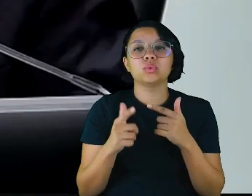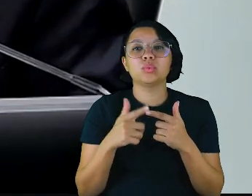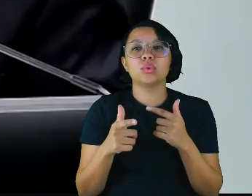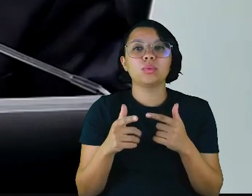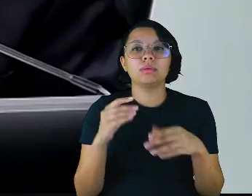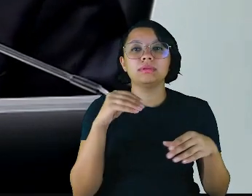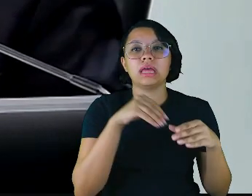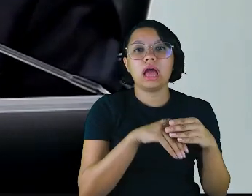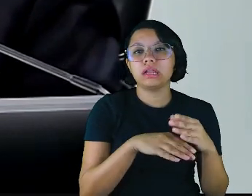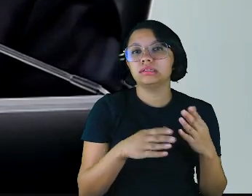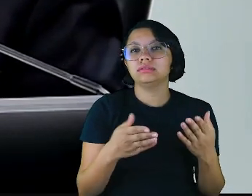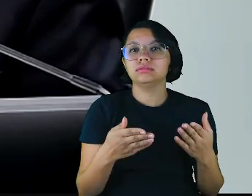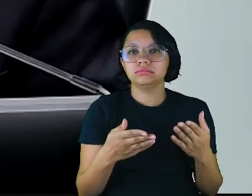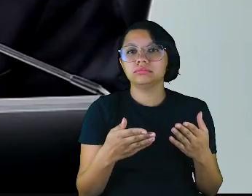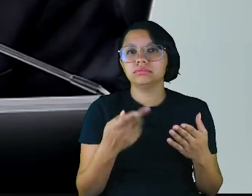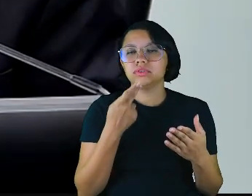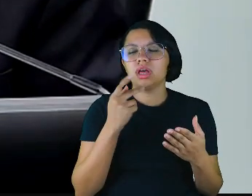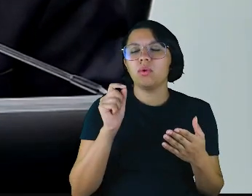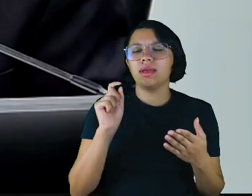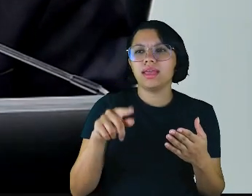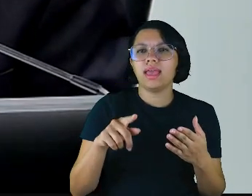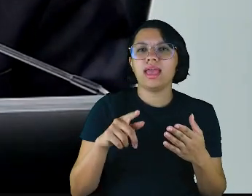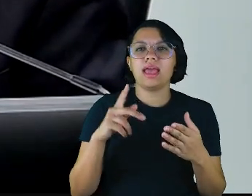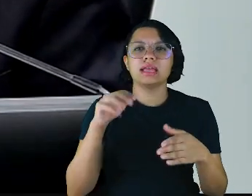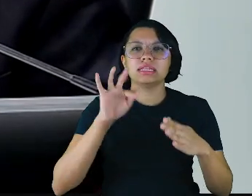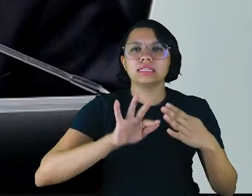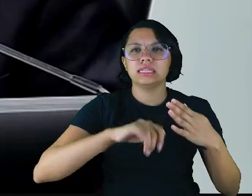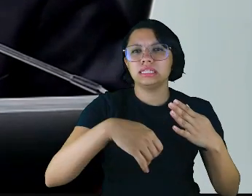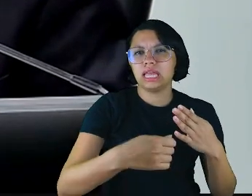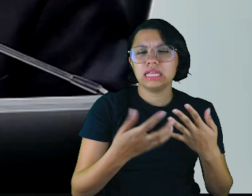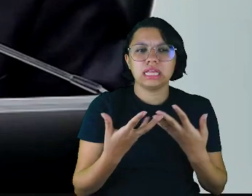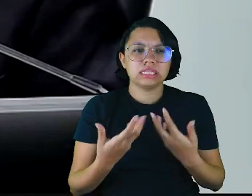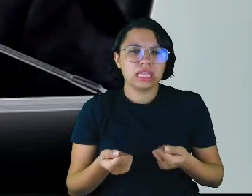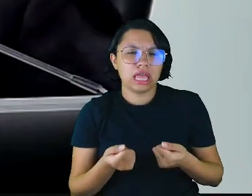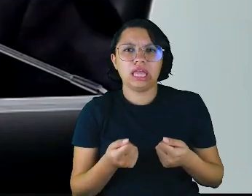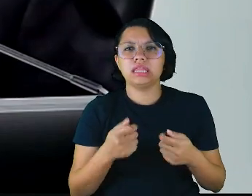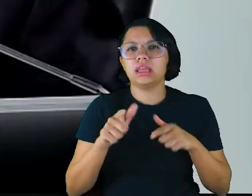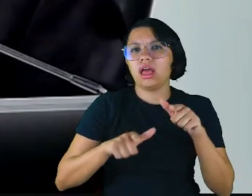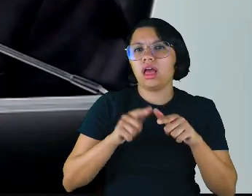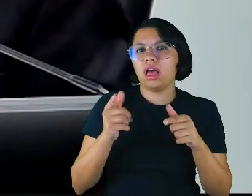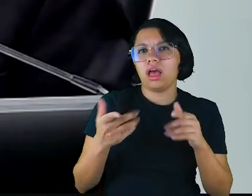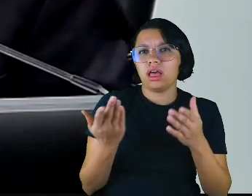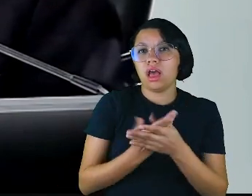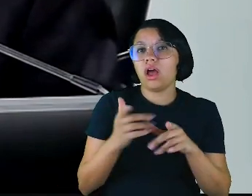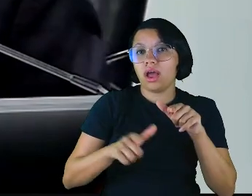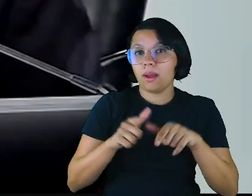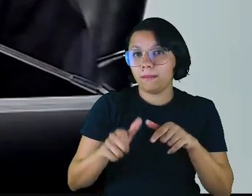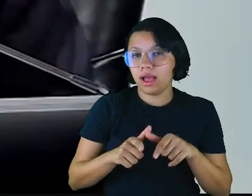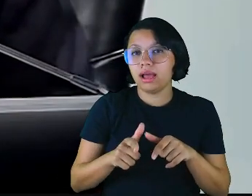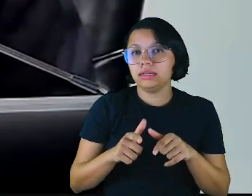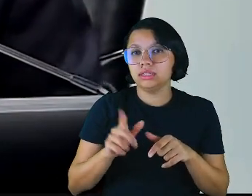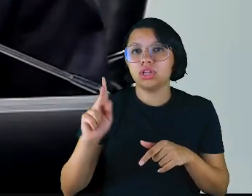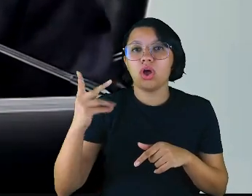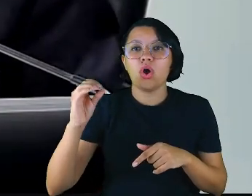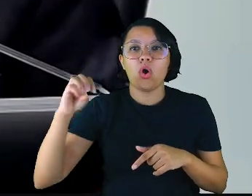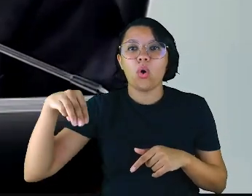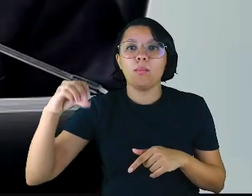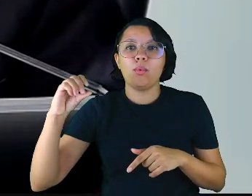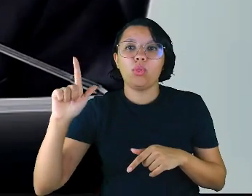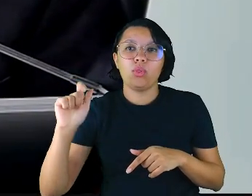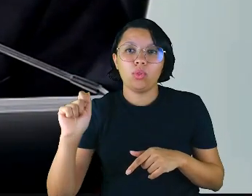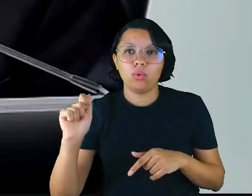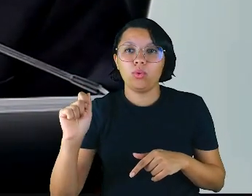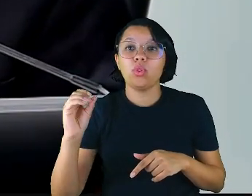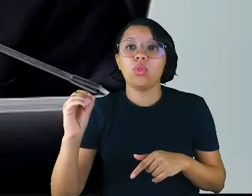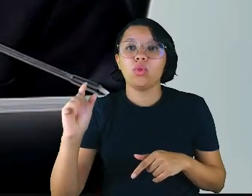o problema estaria nisso, definir a sentença trabalhista, se é a sentença trabalhista, ou definir se a sentença trabalhista homologatória, né, do